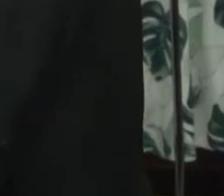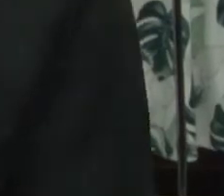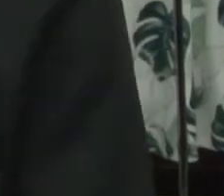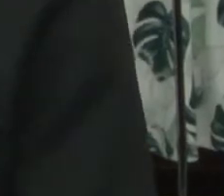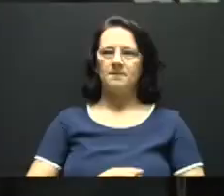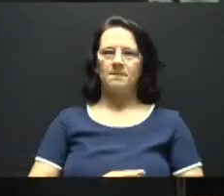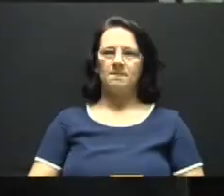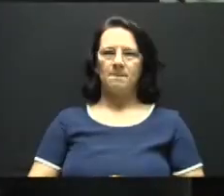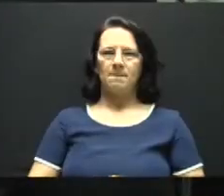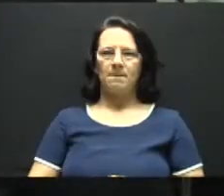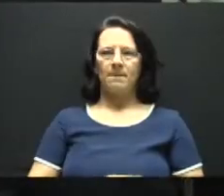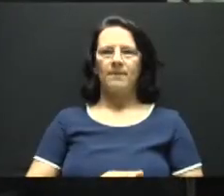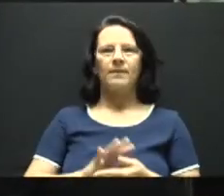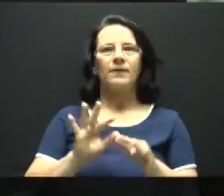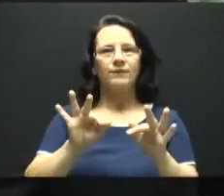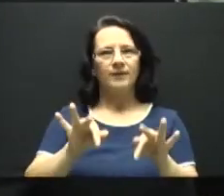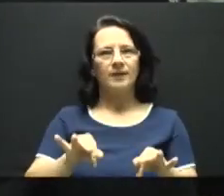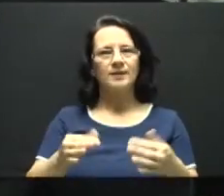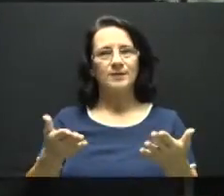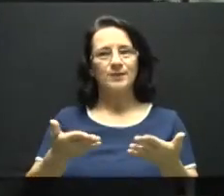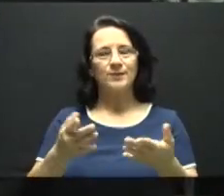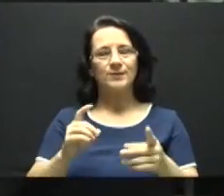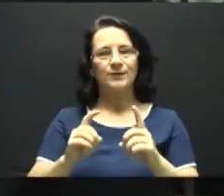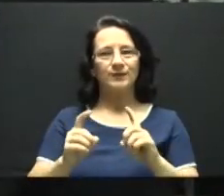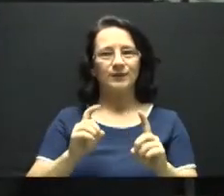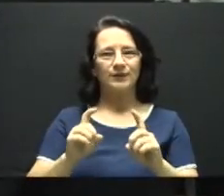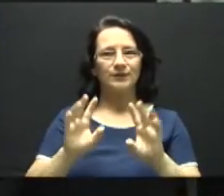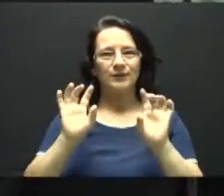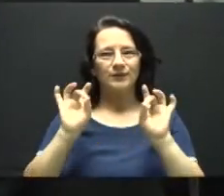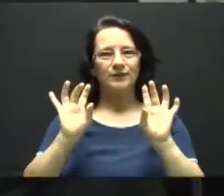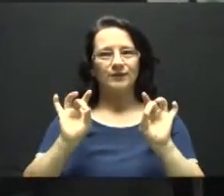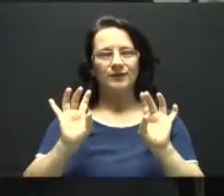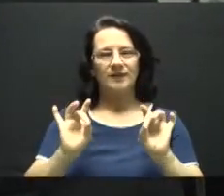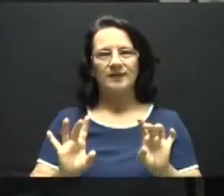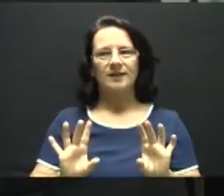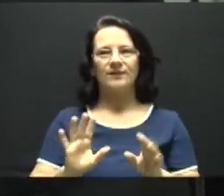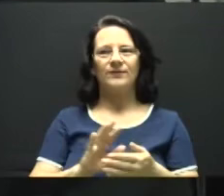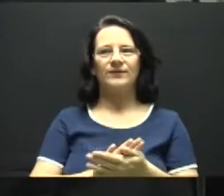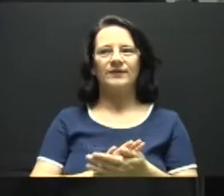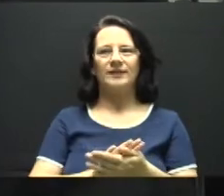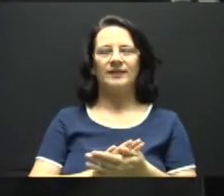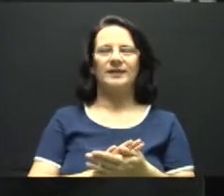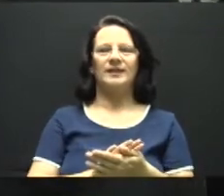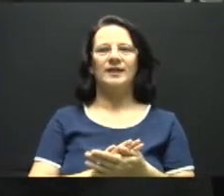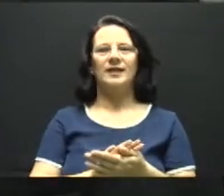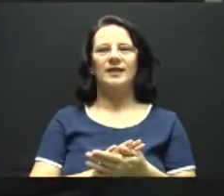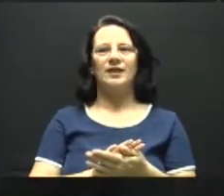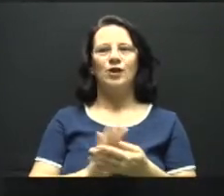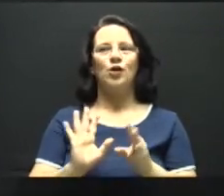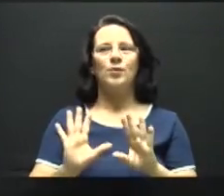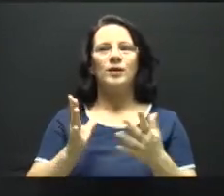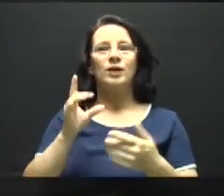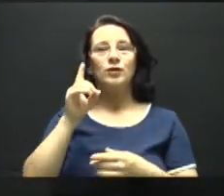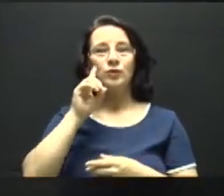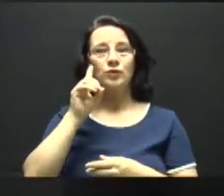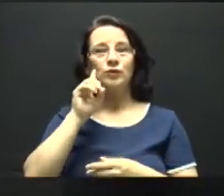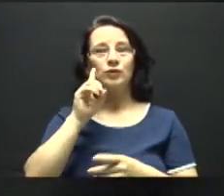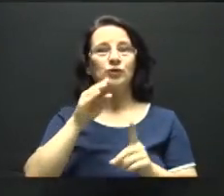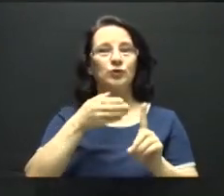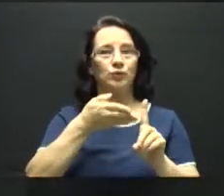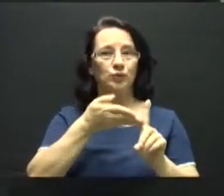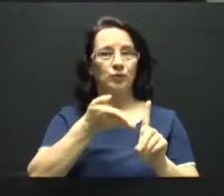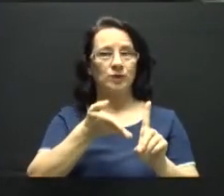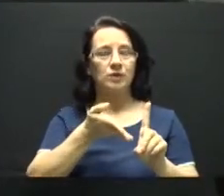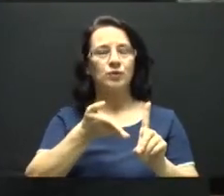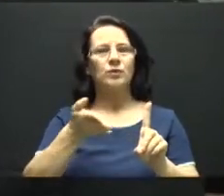bom terminou agora pouco aqui diretamente do plenário da câmara pode button o ato solene em homenagem ao dia do nascituro